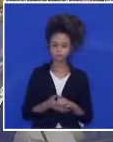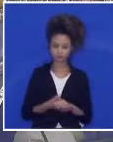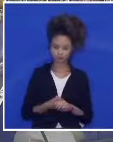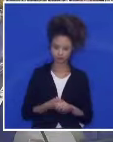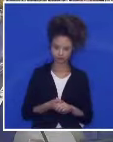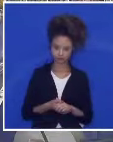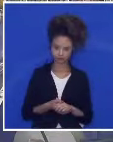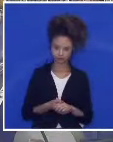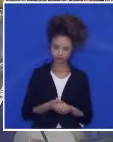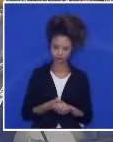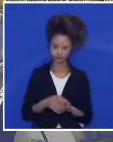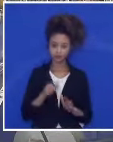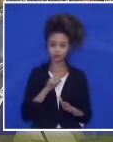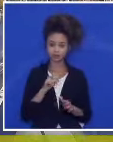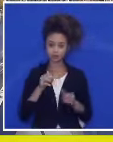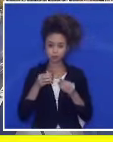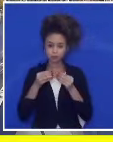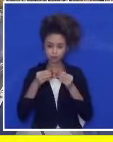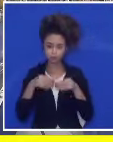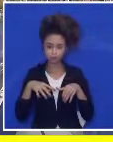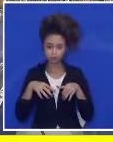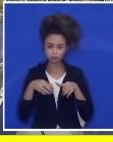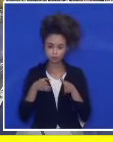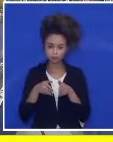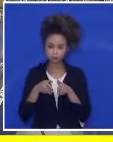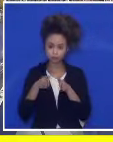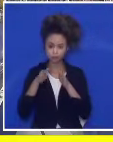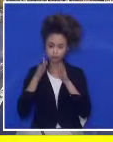Muito bem, vamos começar? Apostas em mãos, bolas posicionadas. A hora é agora. Valendo! Não desceram todas